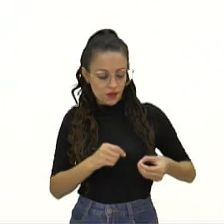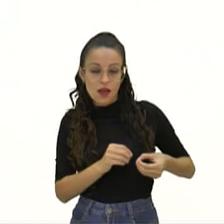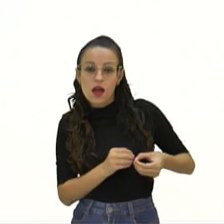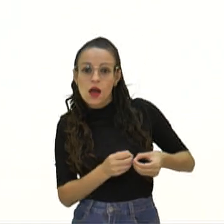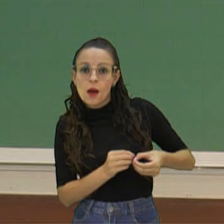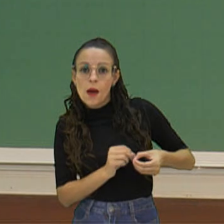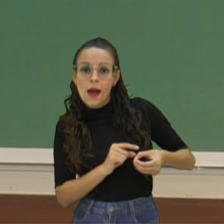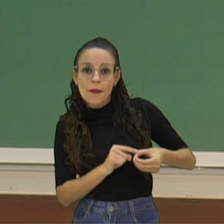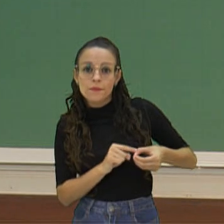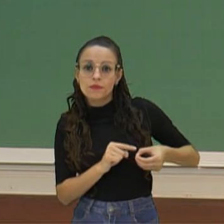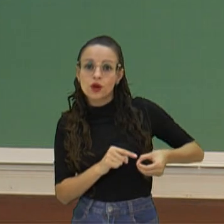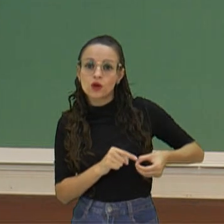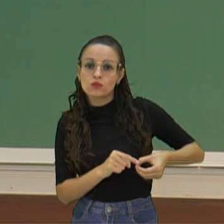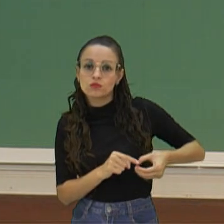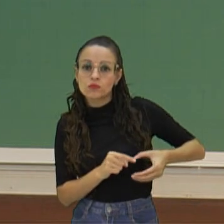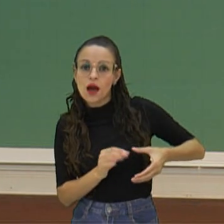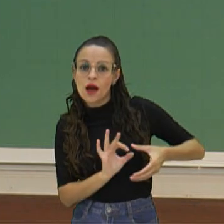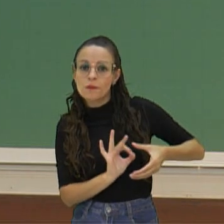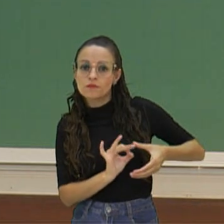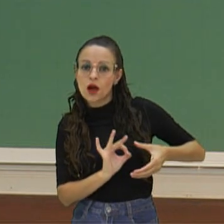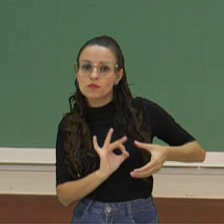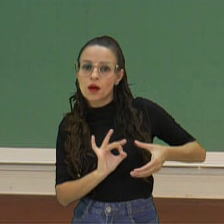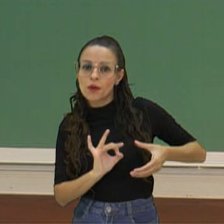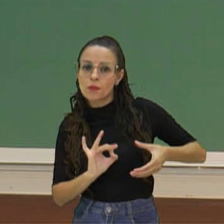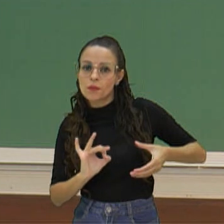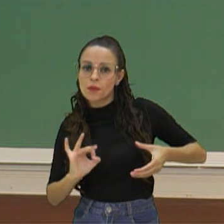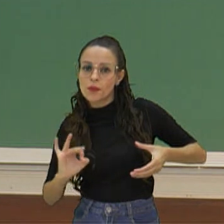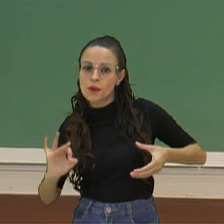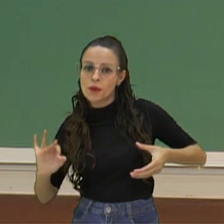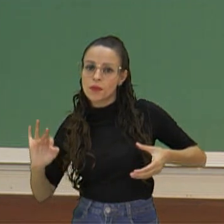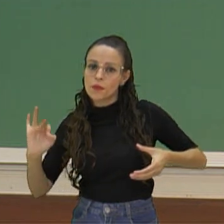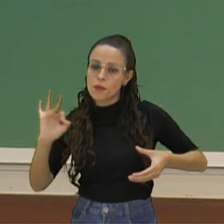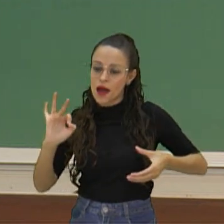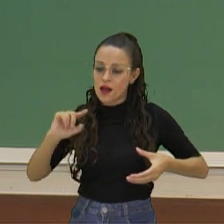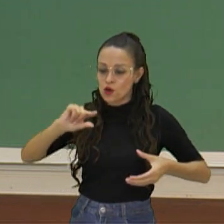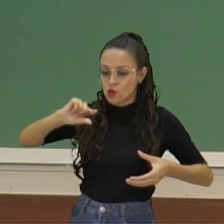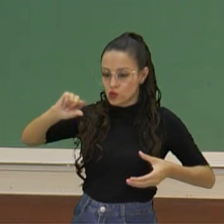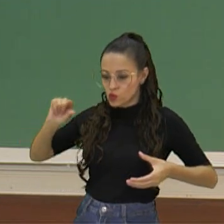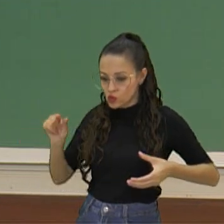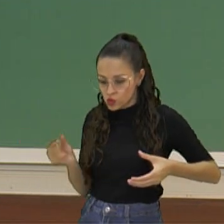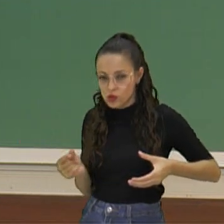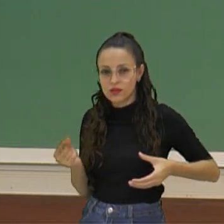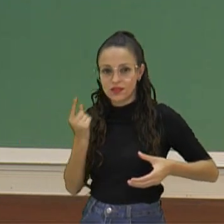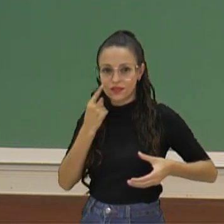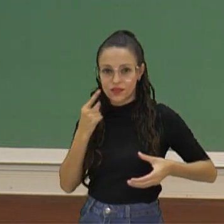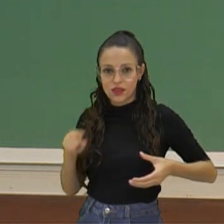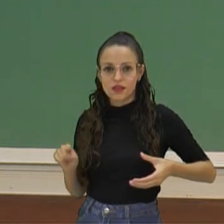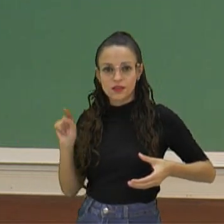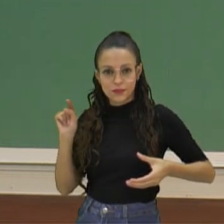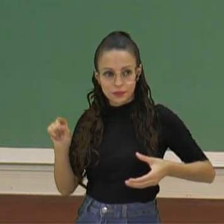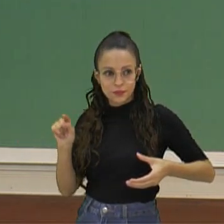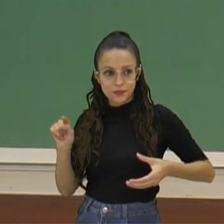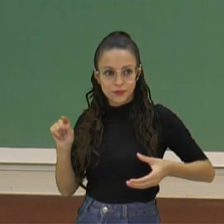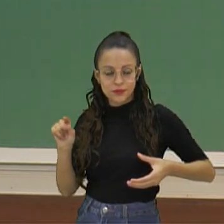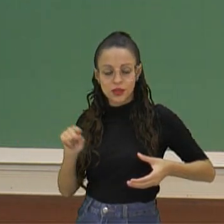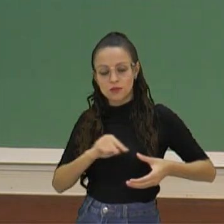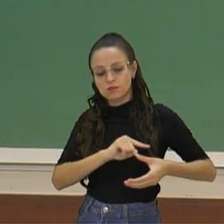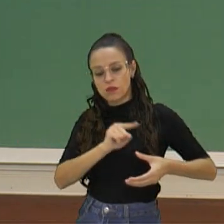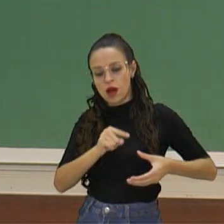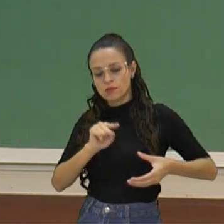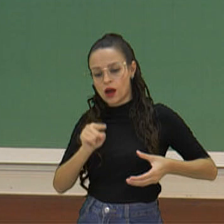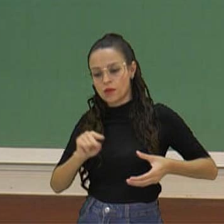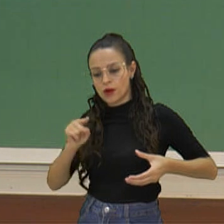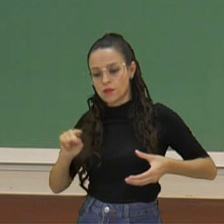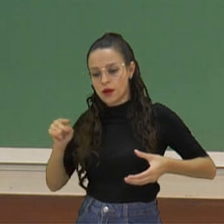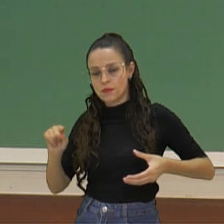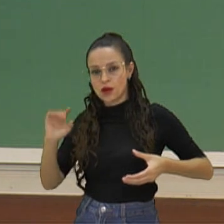liberado, do ovário é liberado o óvulo, que vem ser fecundado aqui na tuba uterina, a gente já vai ver mais para frente, e daqui ele caminha lá para fazer a